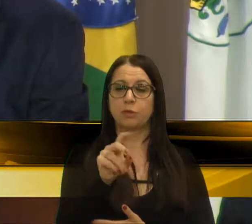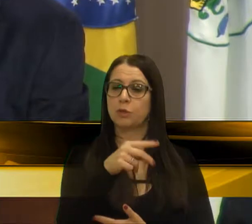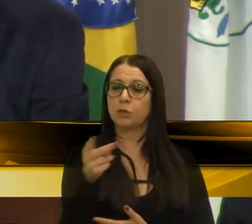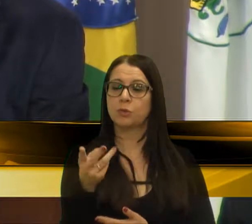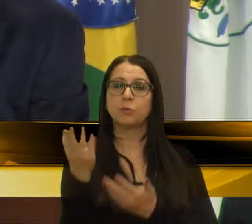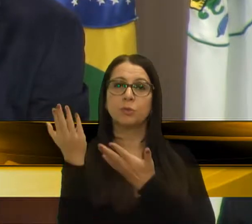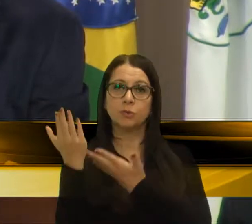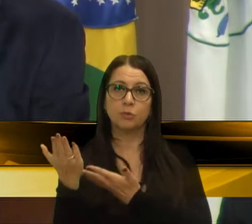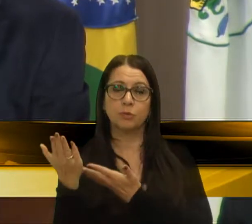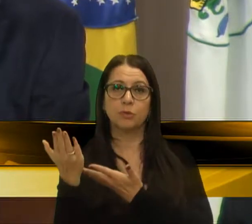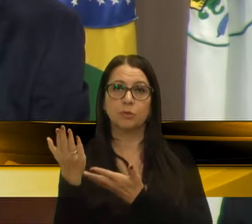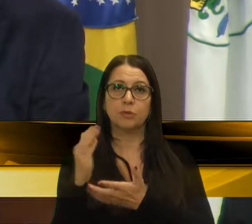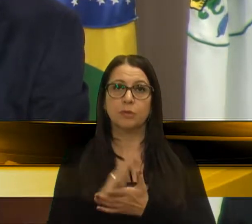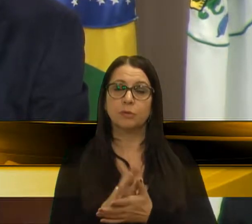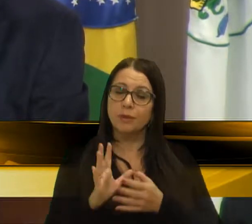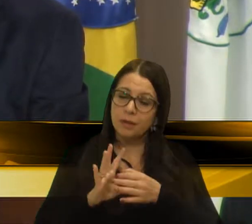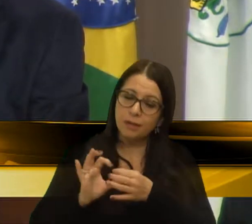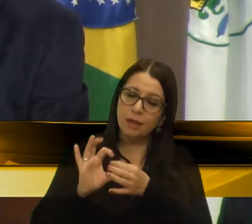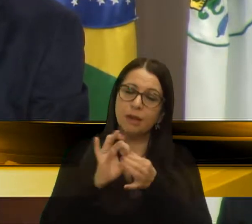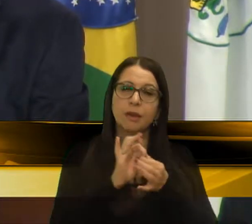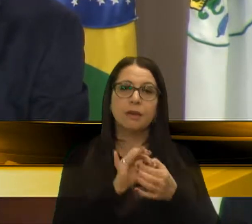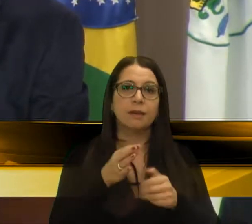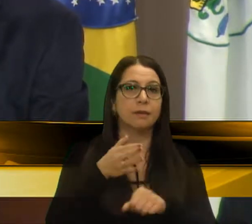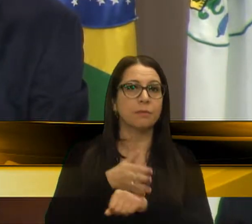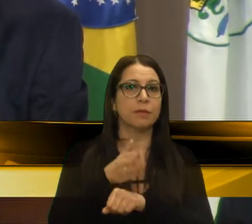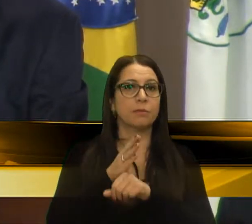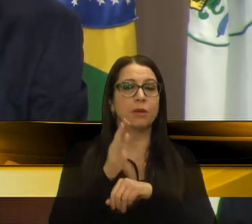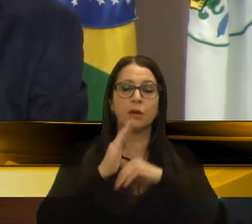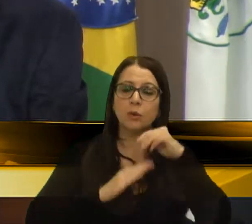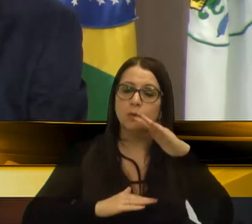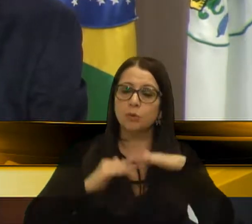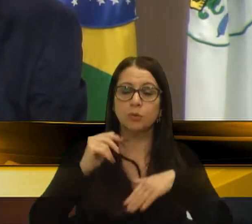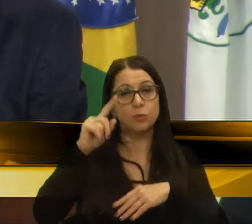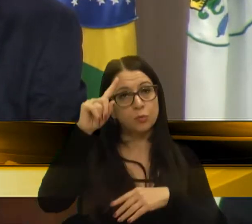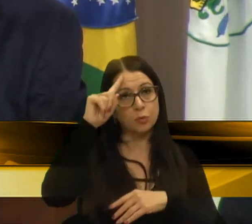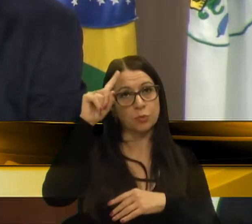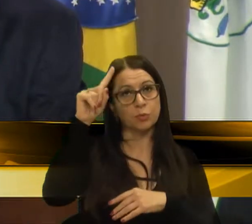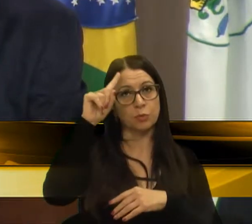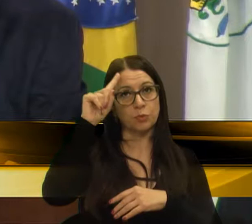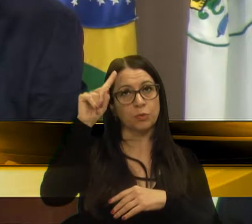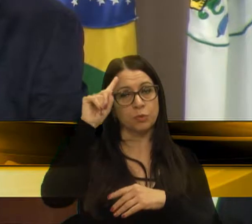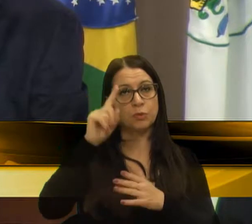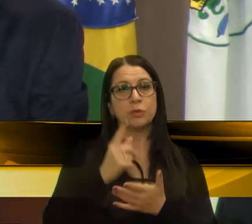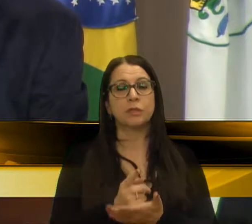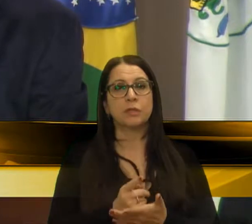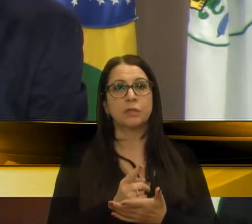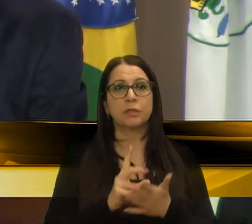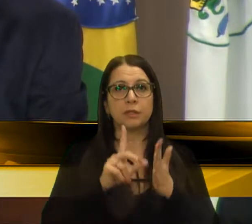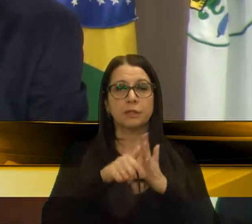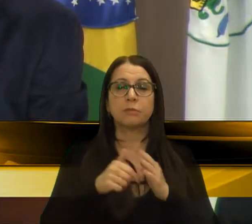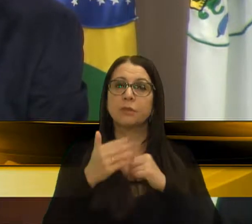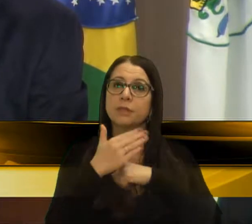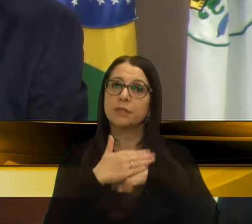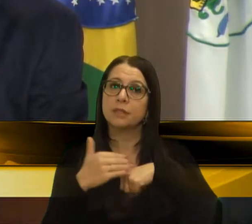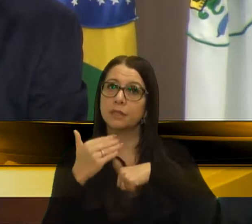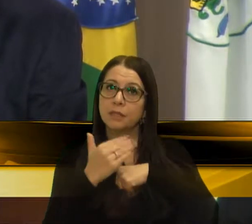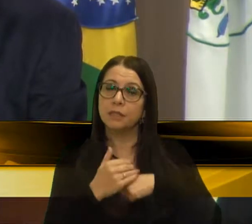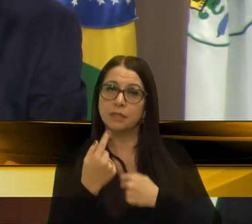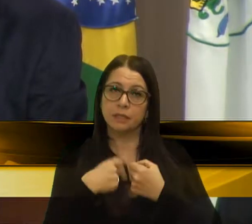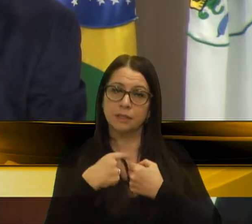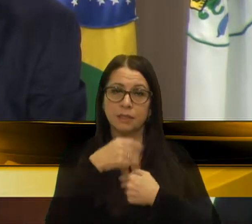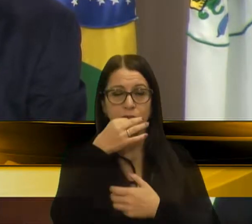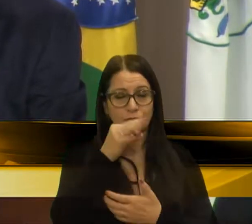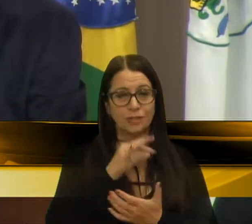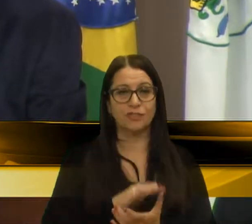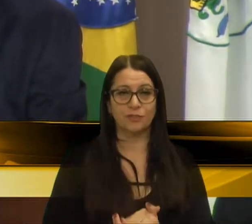homenageados por integrar e participar, construindo dia a dia após nossa querida cidade de